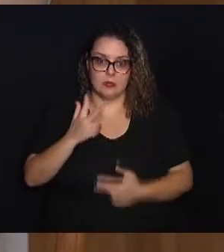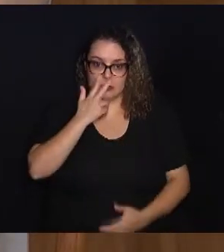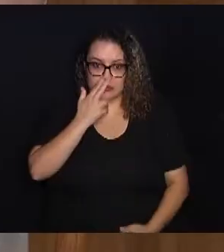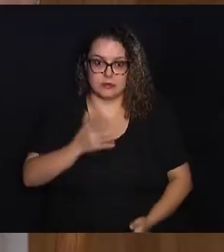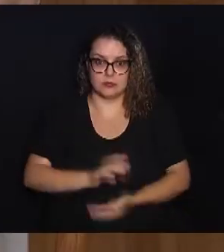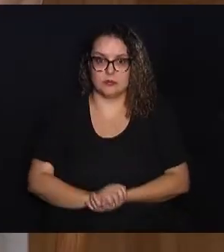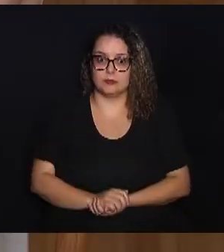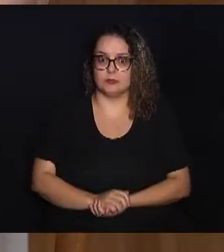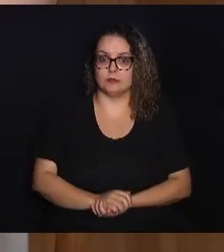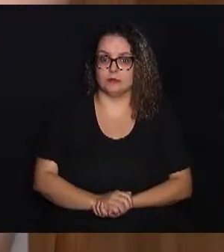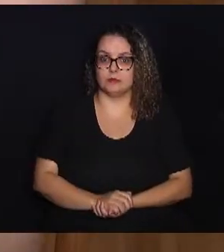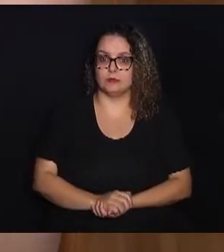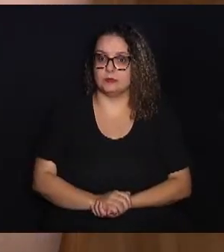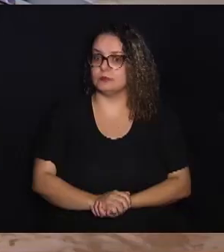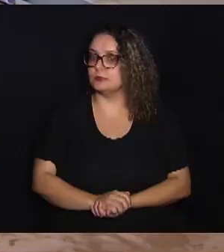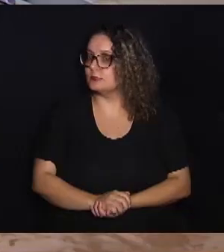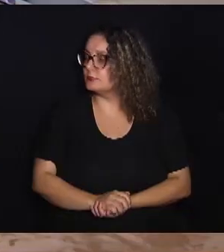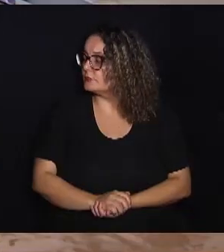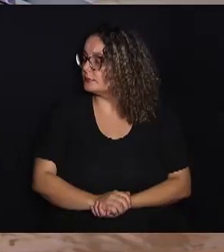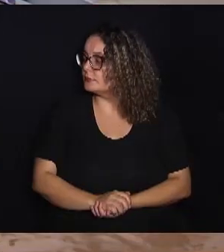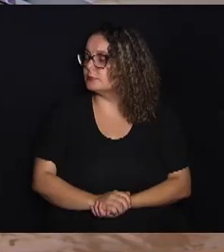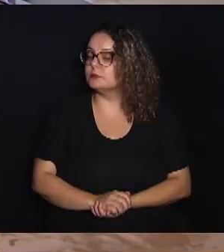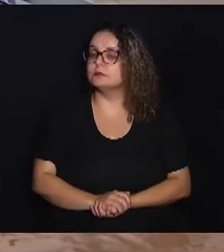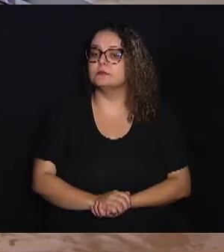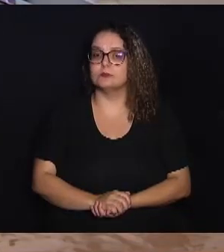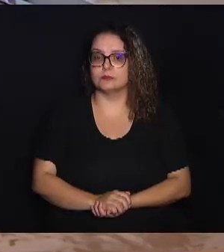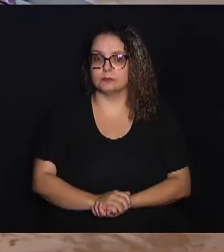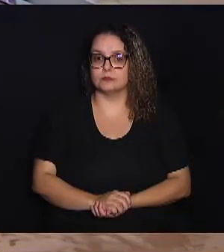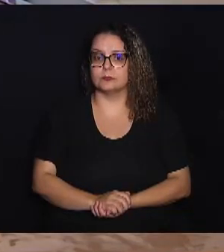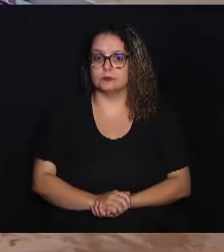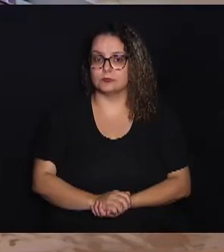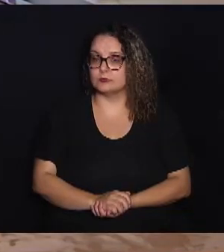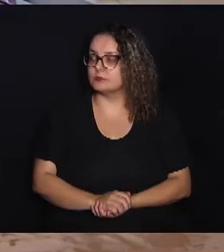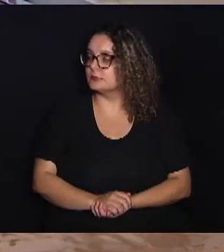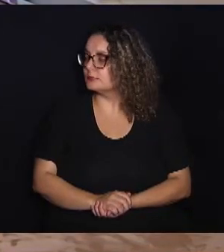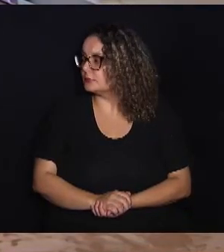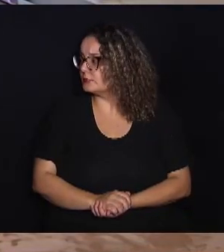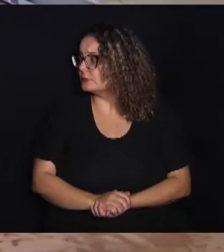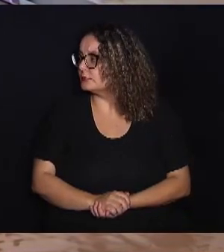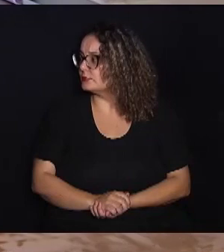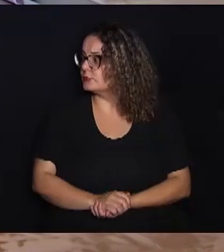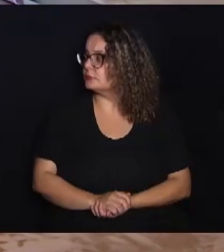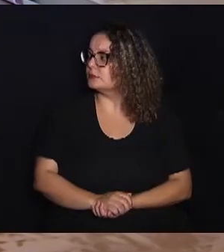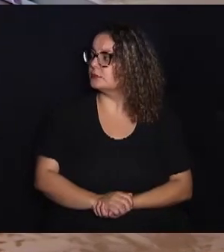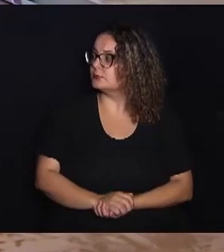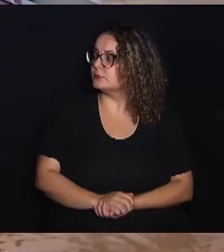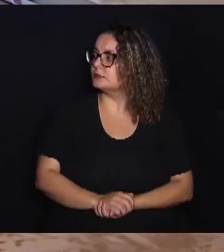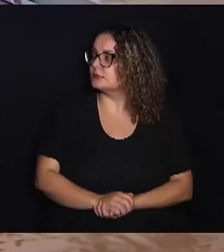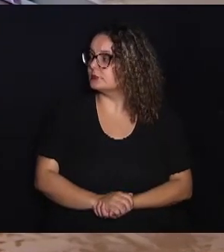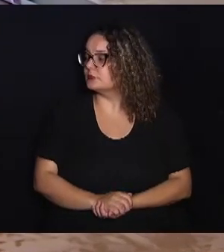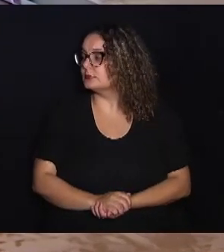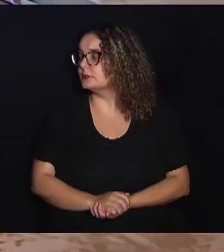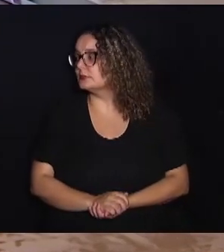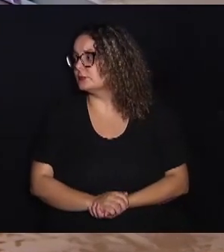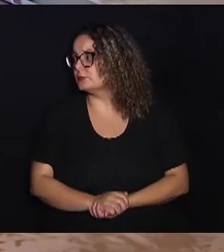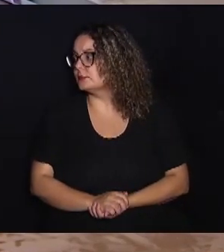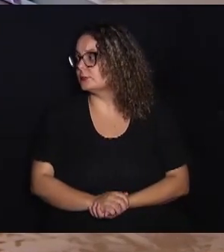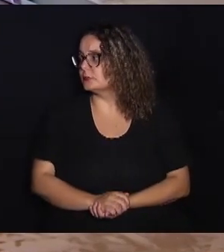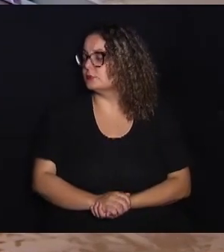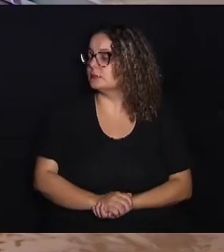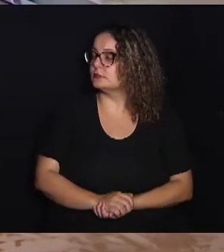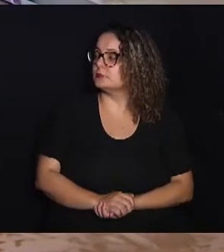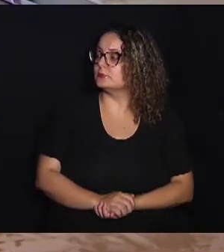mesmo. Isso. O processo é o mesmo. E no caso da bolinha, a gente pode também fazer uma rapidinha. E a